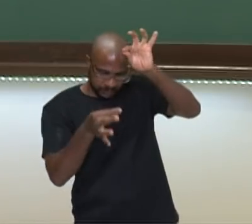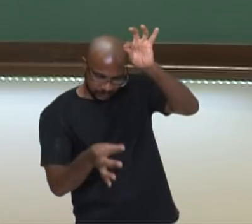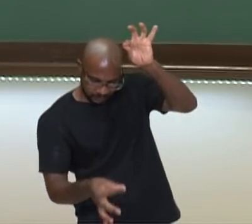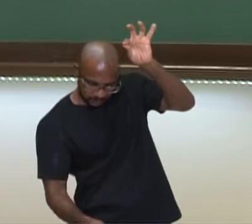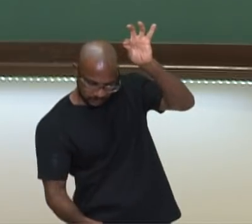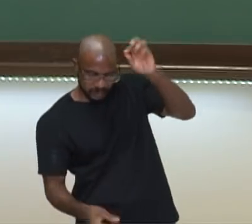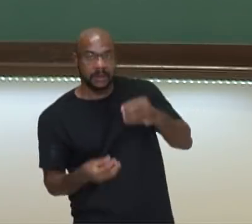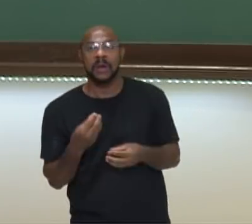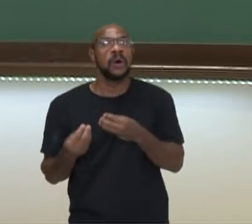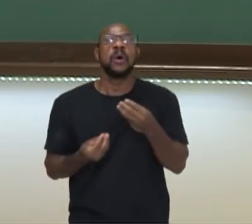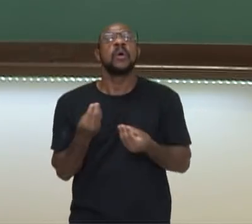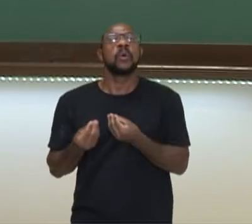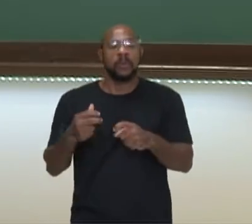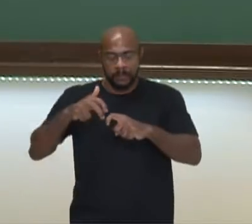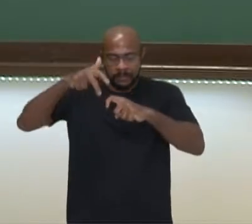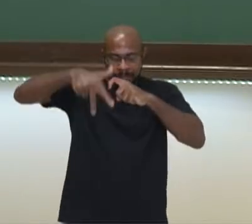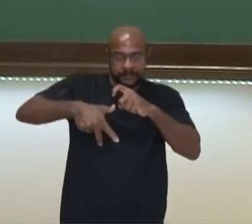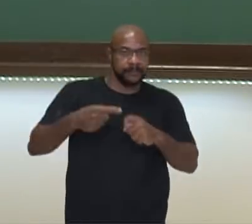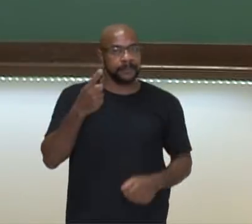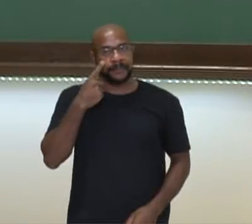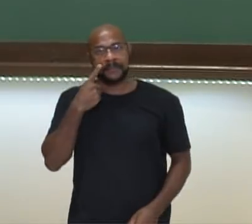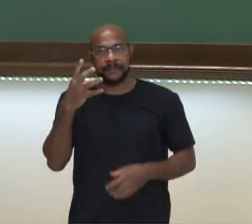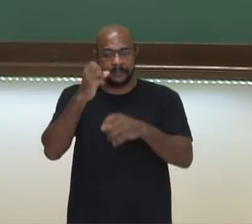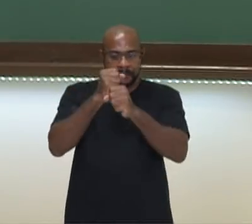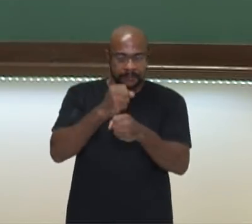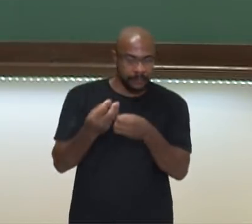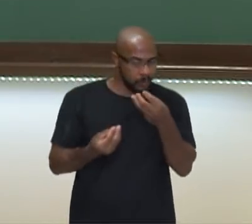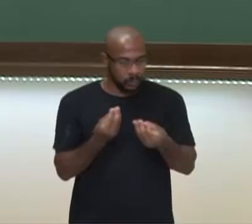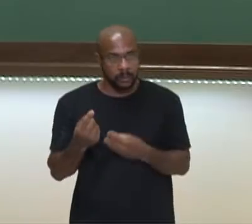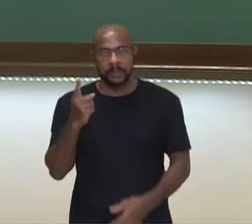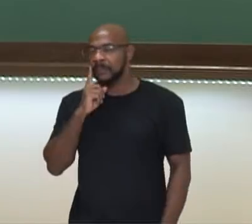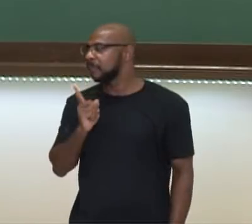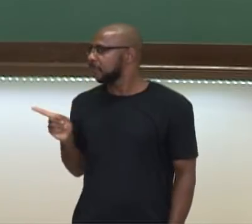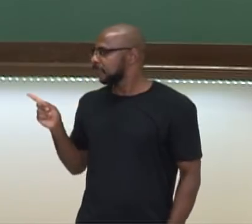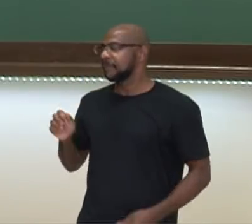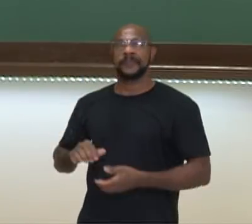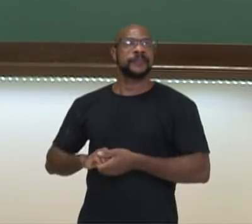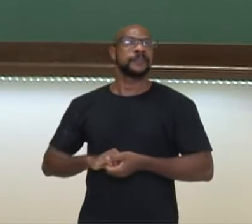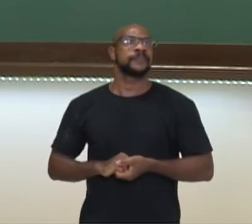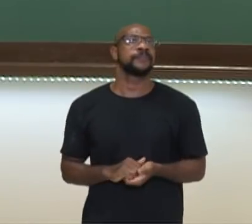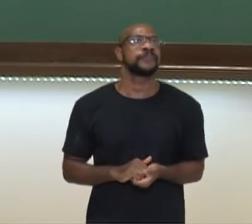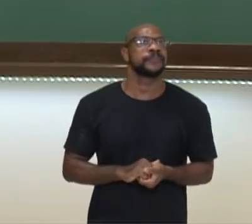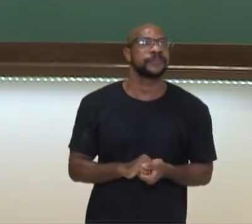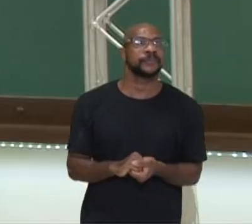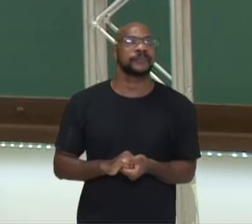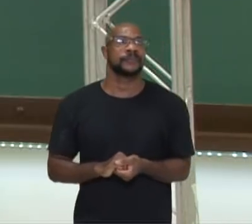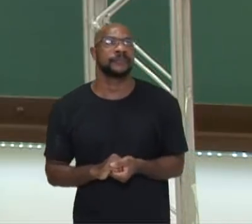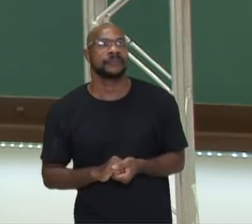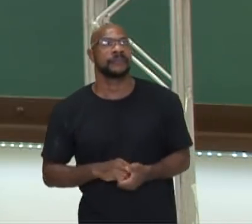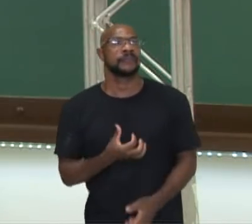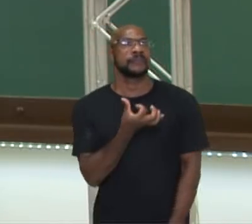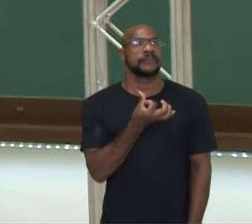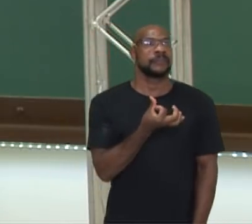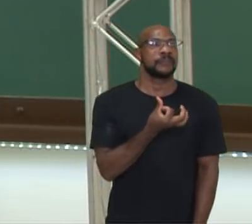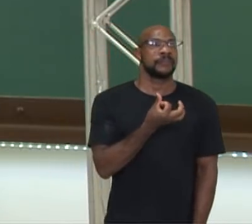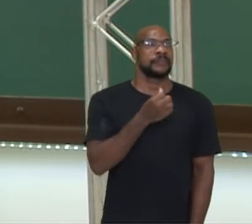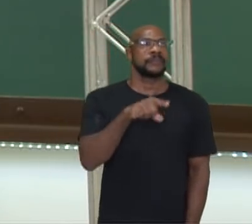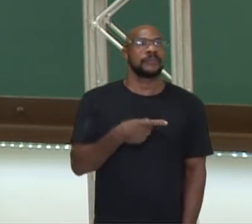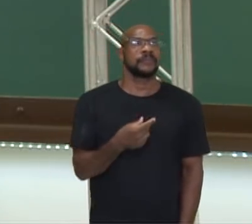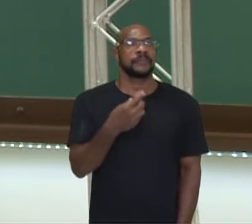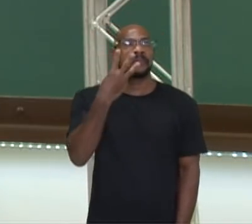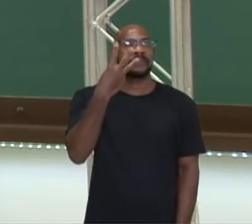16 metros para ver o que acontece. Vem comigo aqui no quadro, então. Olha só. 6 inteiros e